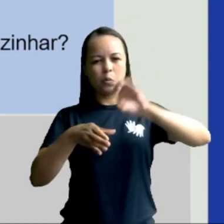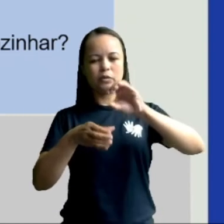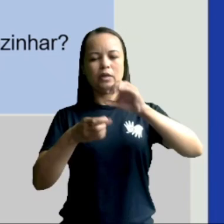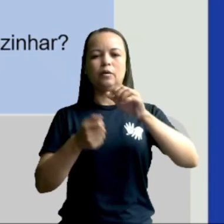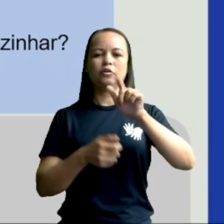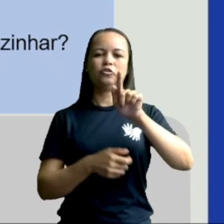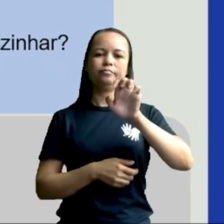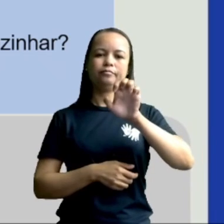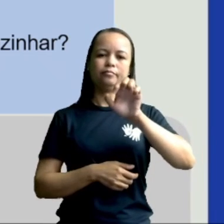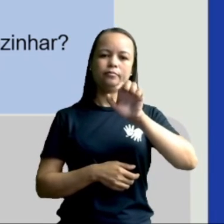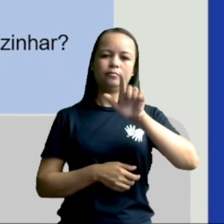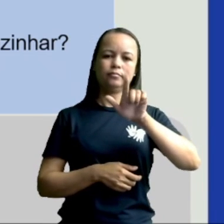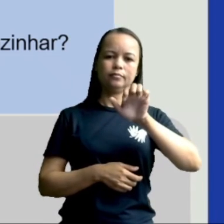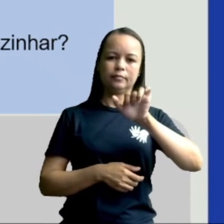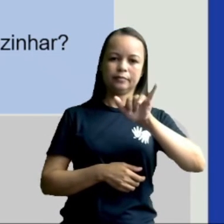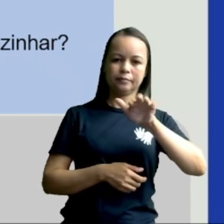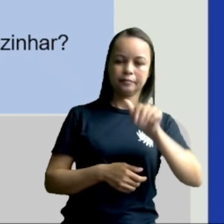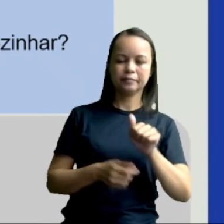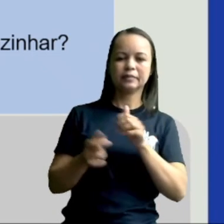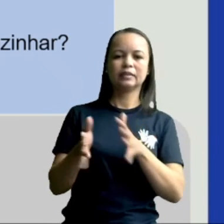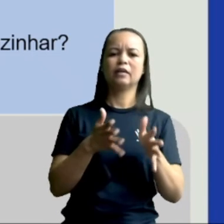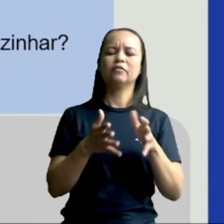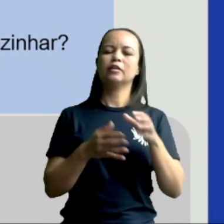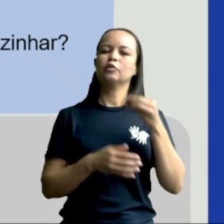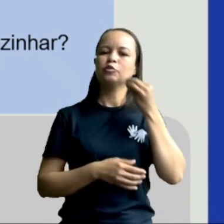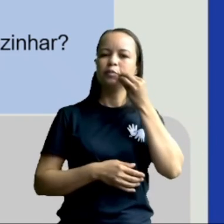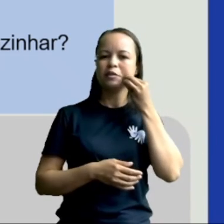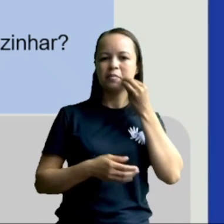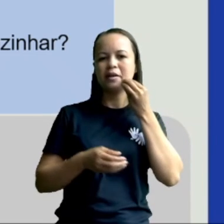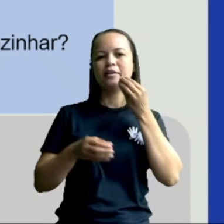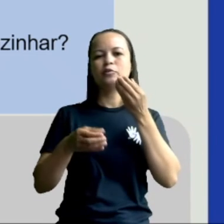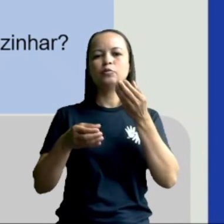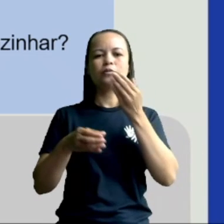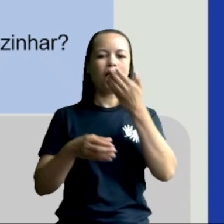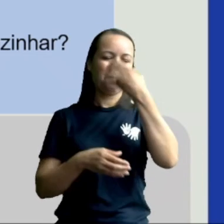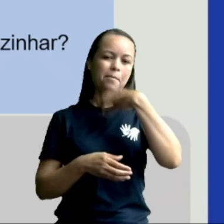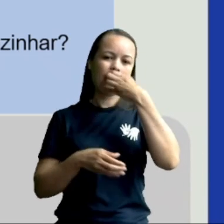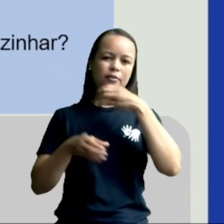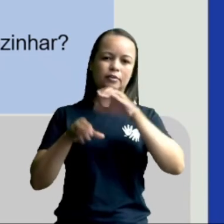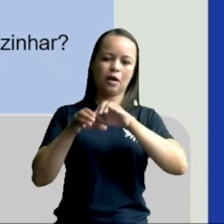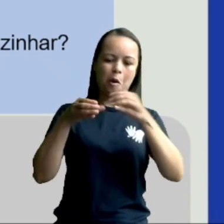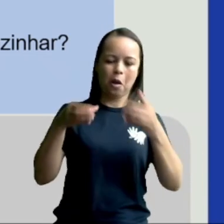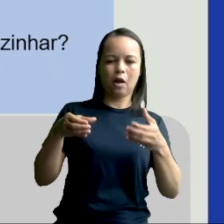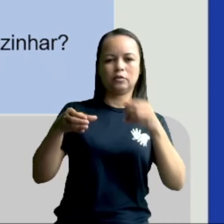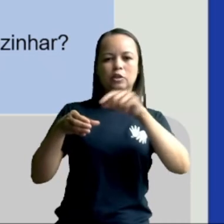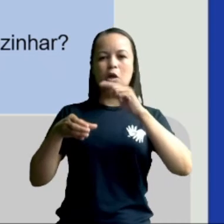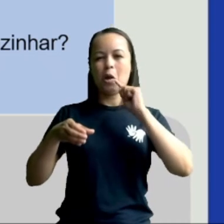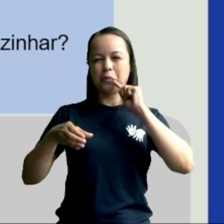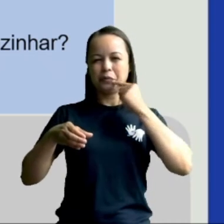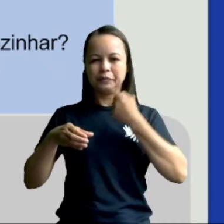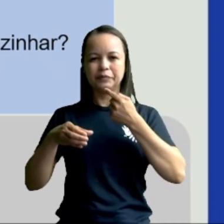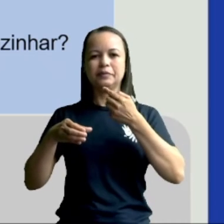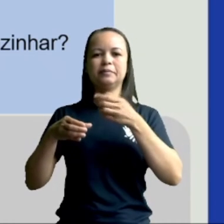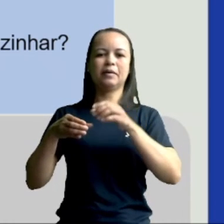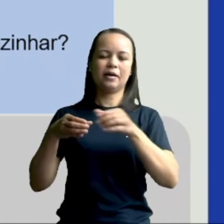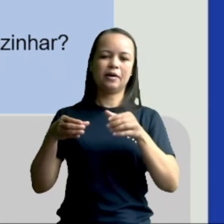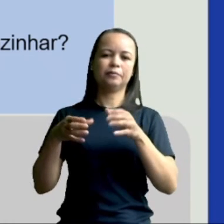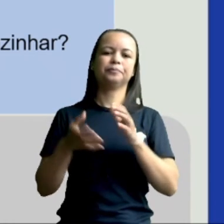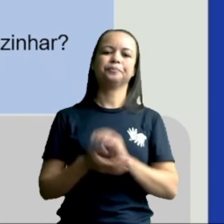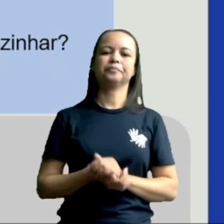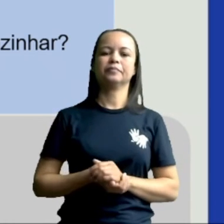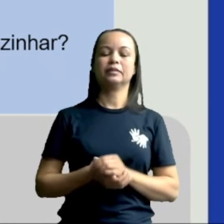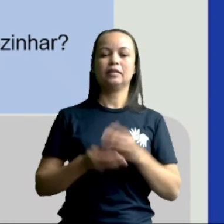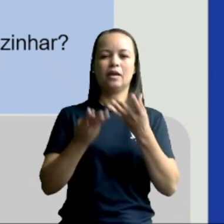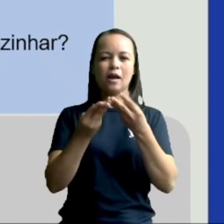geleia. Fizemos o primeiro experimento, né, da maçã, né, e a oxidação e colocamos o limão. O segundo experimento da